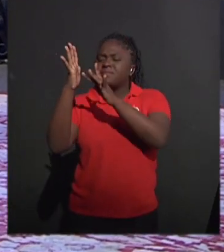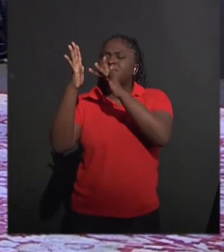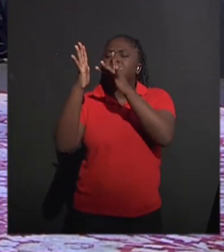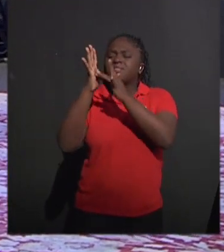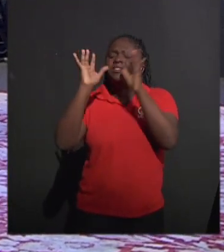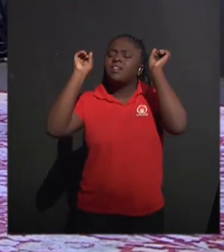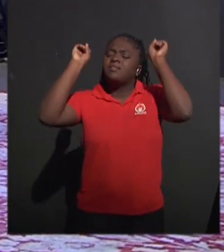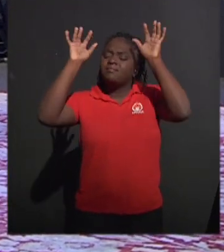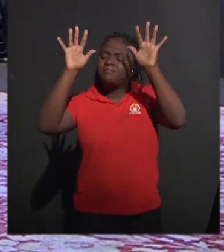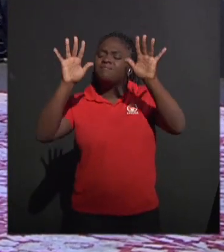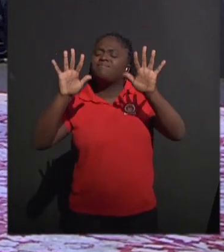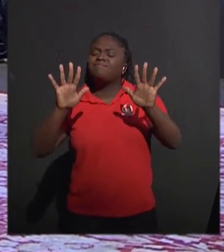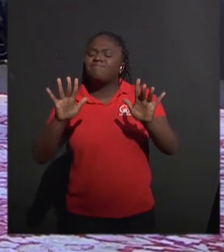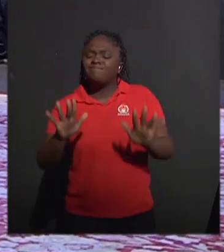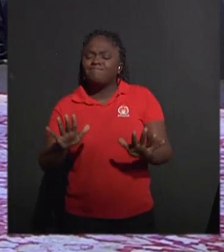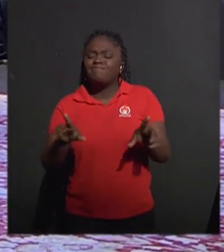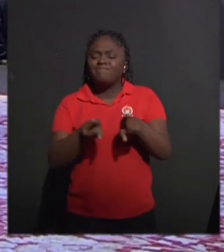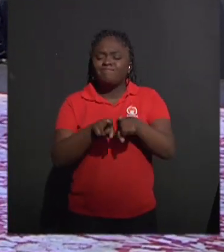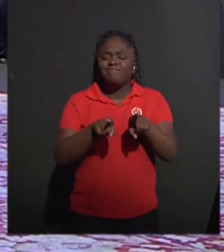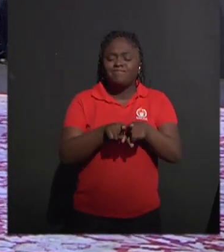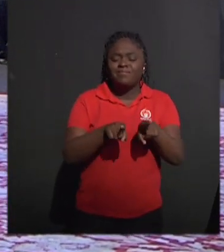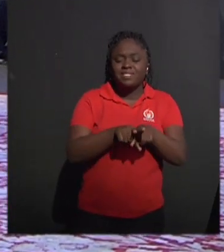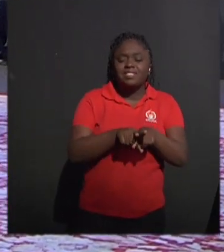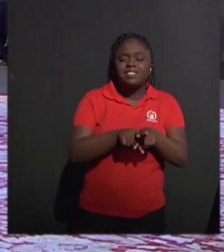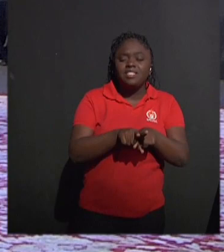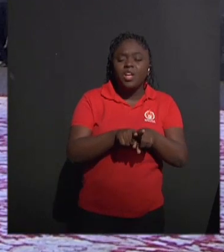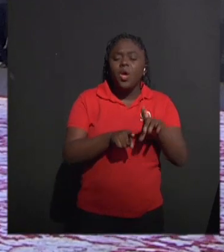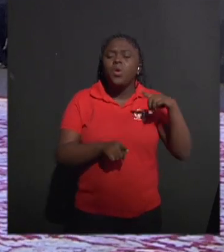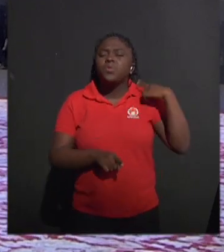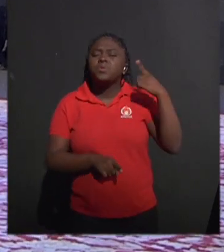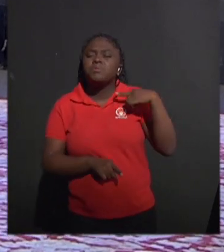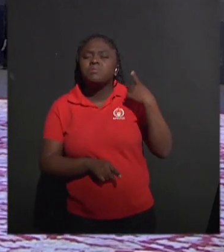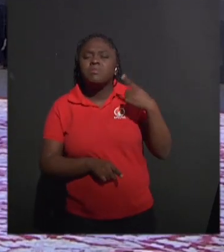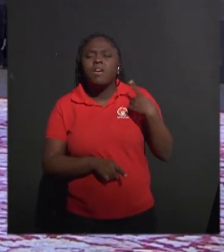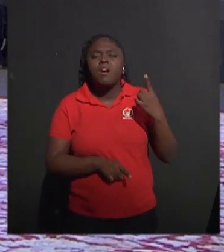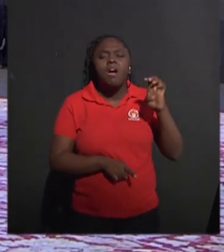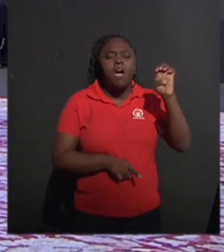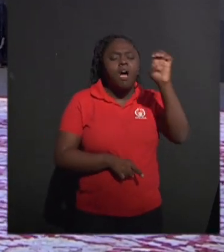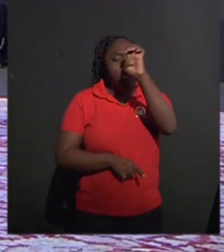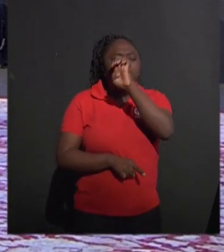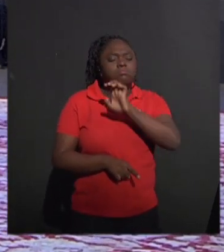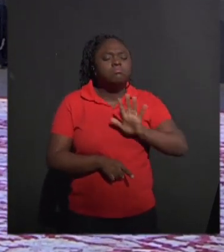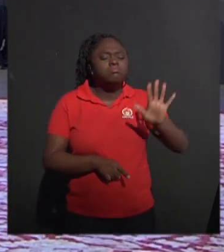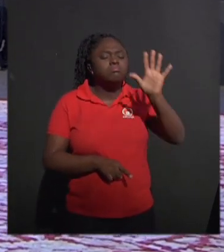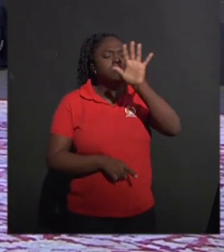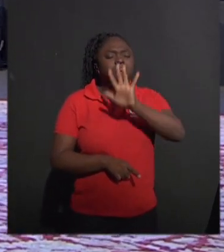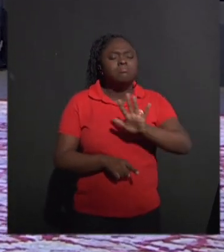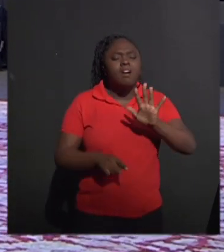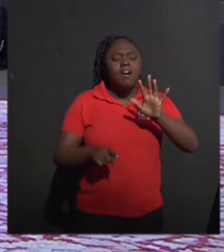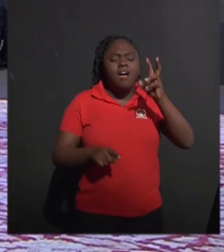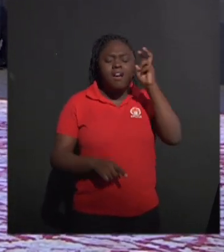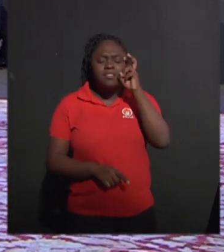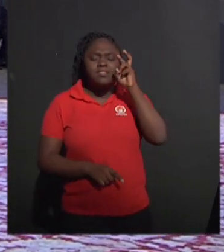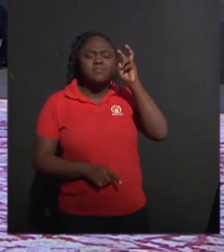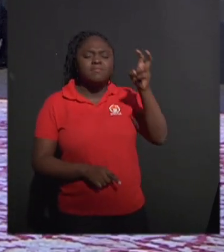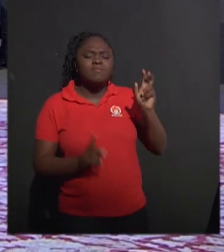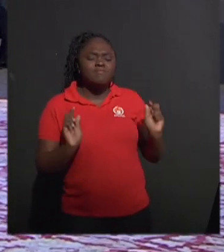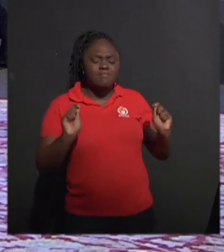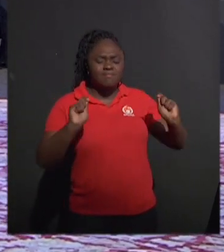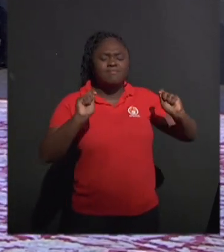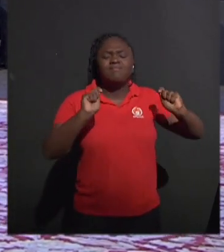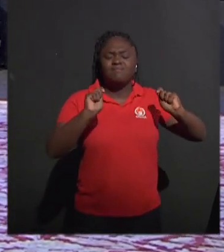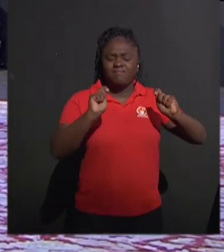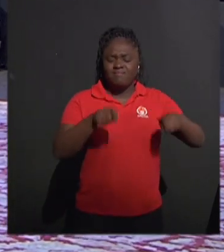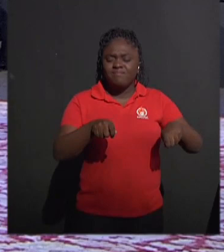Tuas mãos, tome os deputados estaduais, Senhor. Ó Deus, conceda sabedoria a estes que estão ali, ó